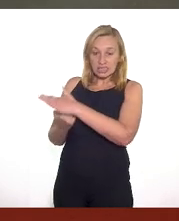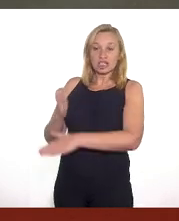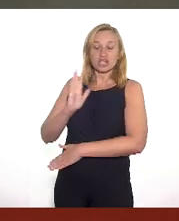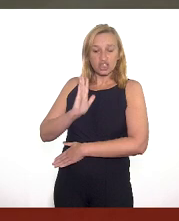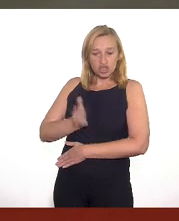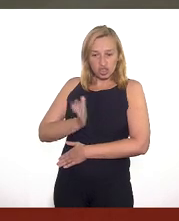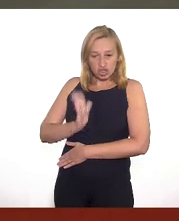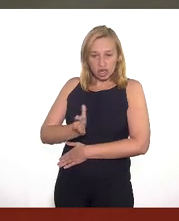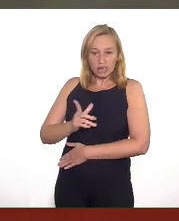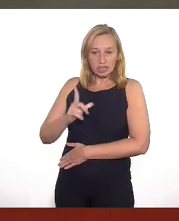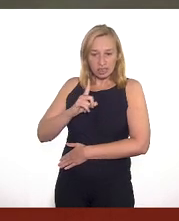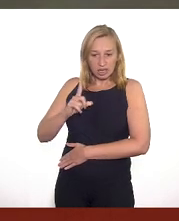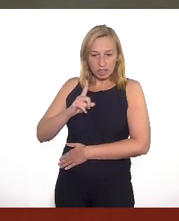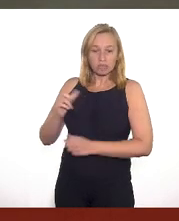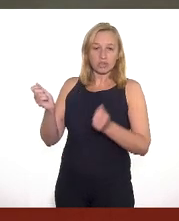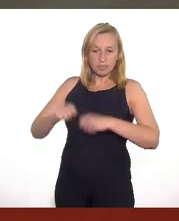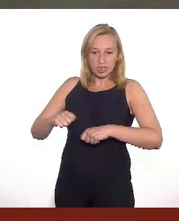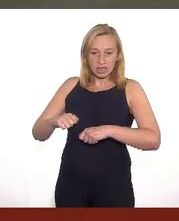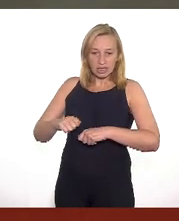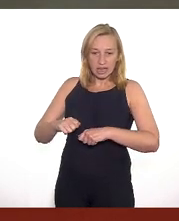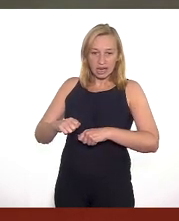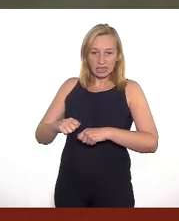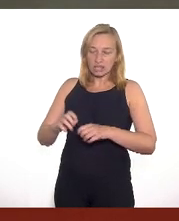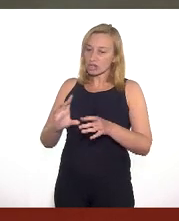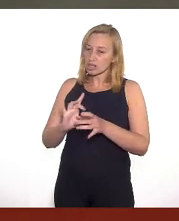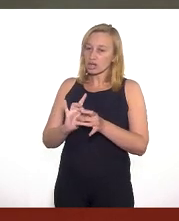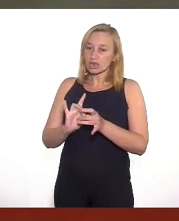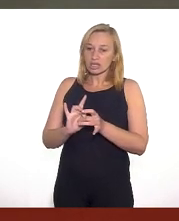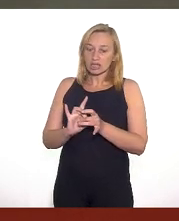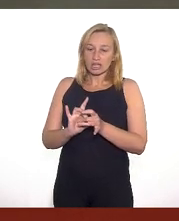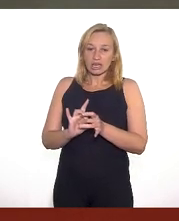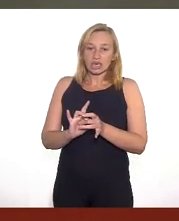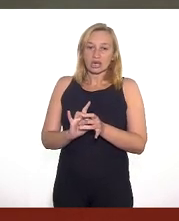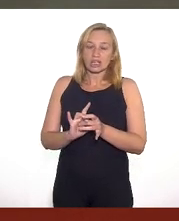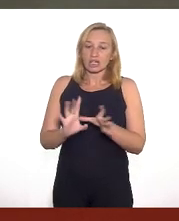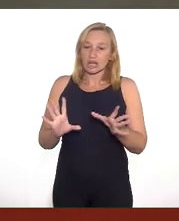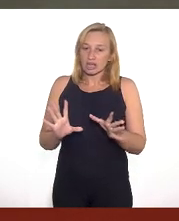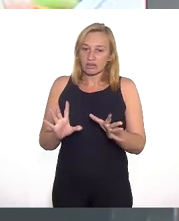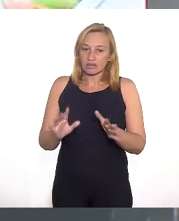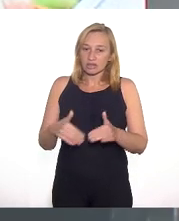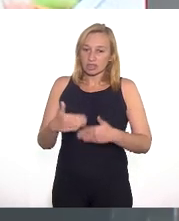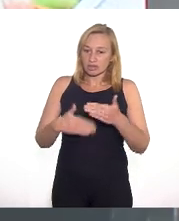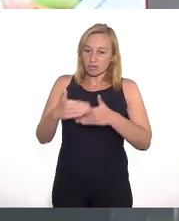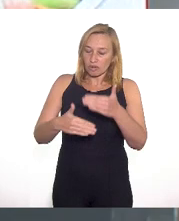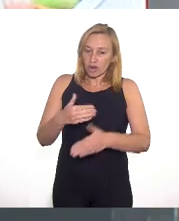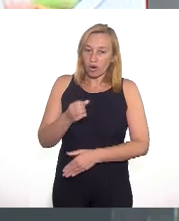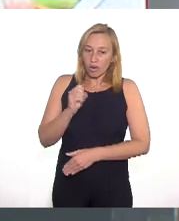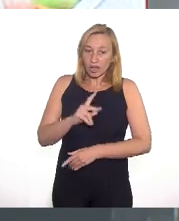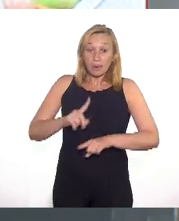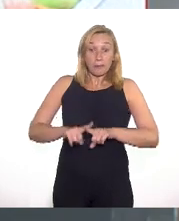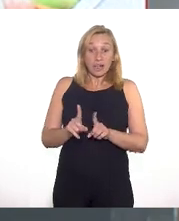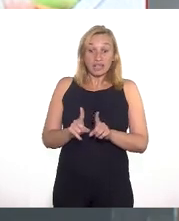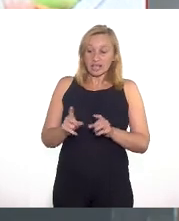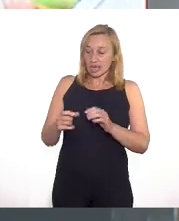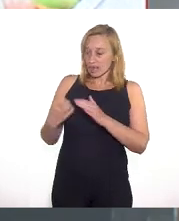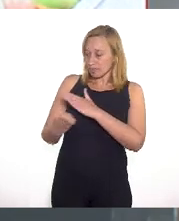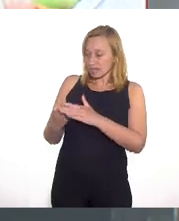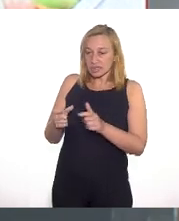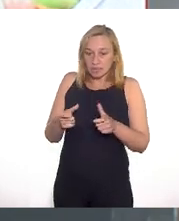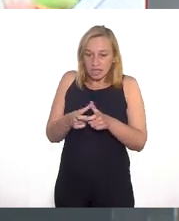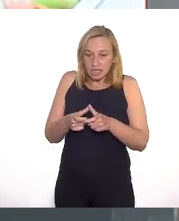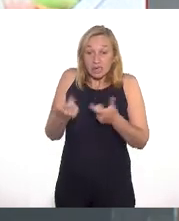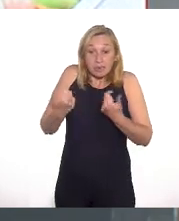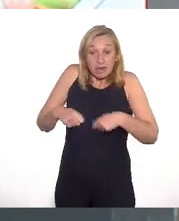a comprar uma vara nova, porque a dele ficou quebrada por causa da pandemia. Então, sinceramente, essa parte é a parte, André,